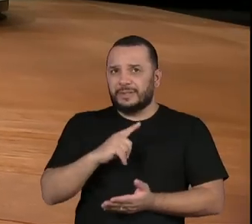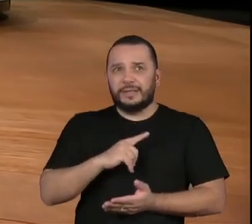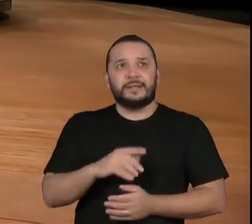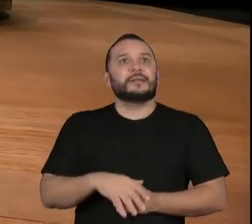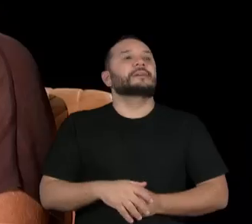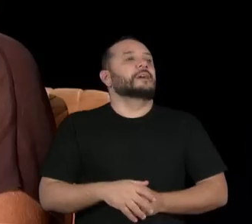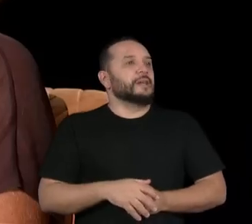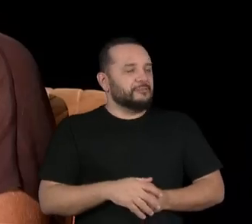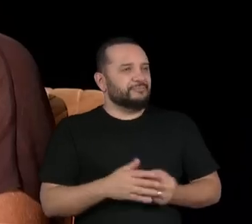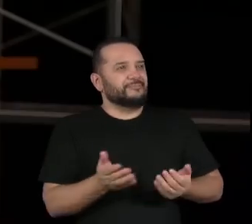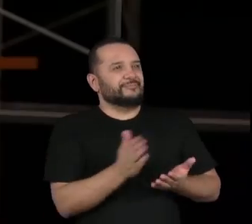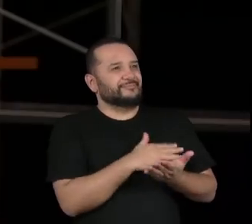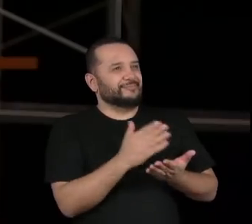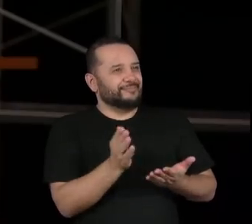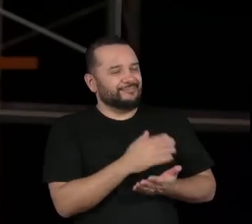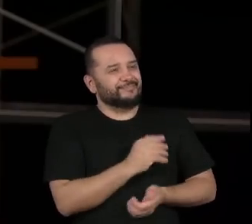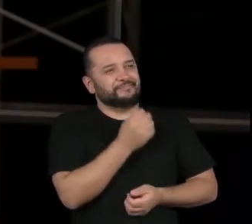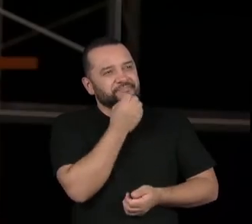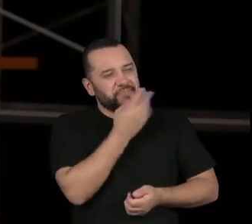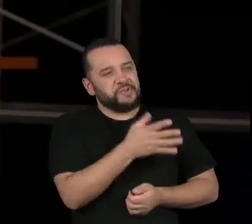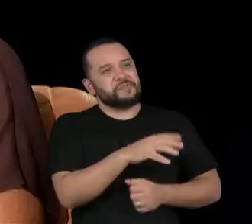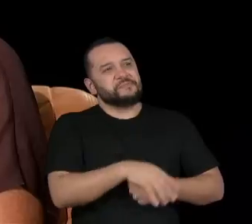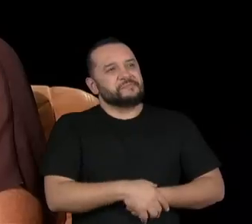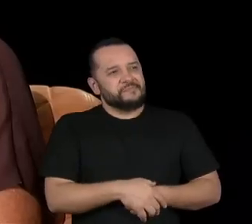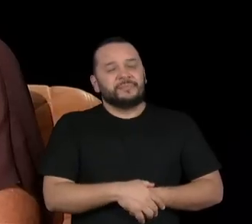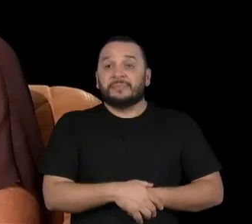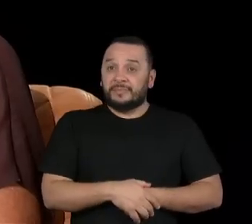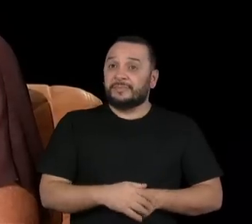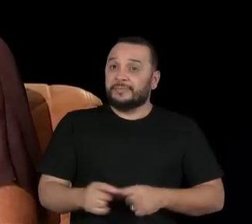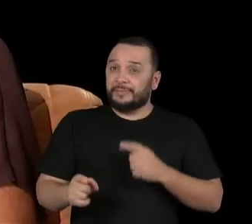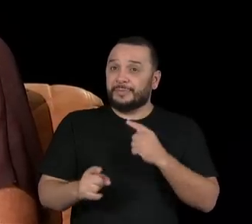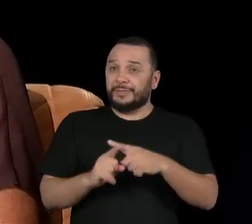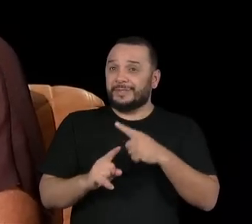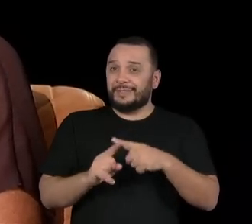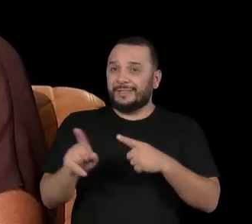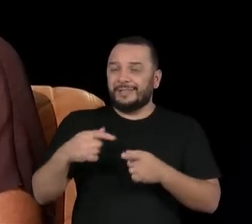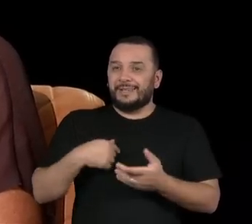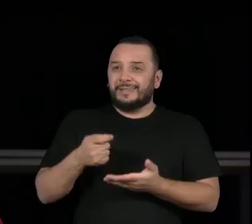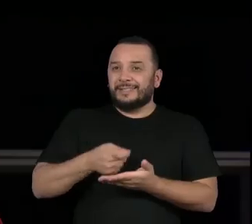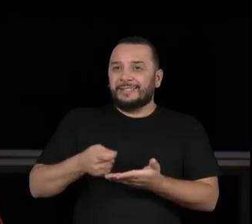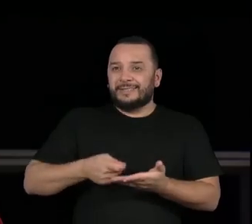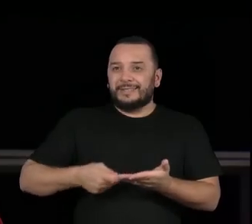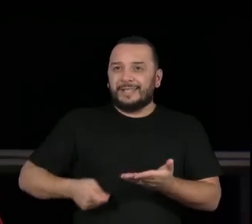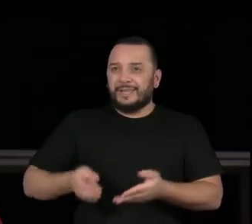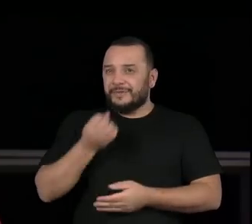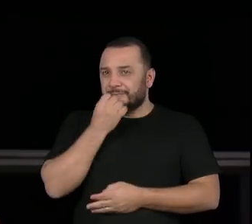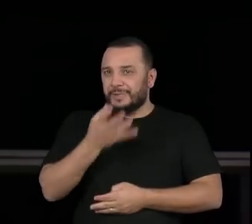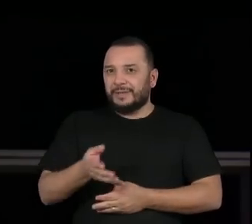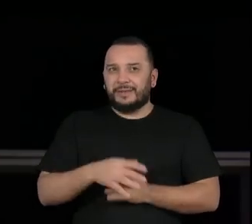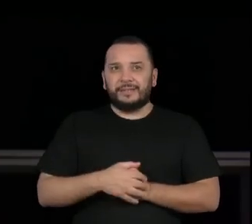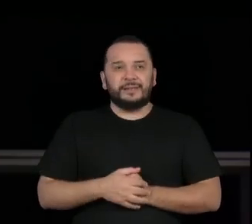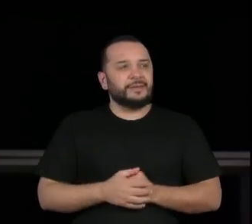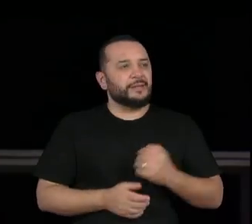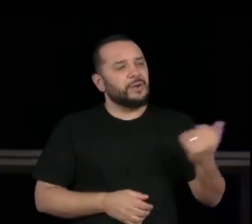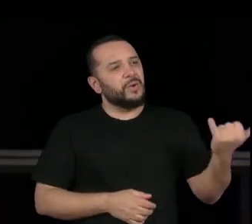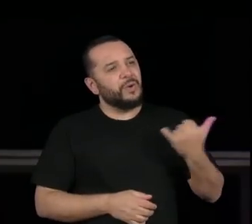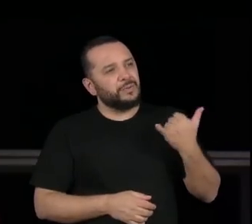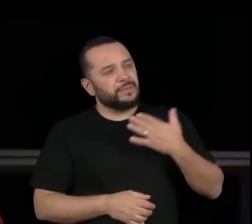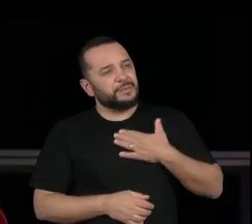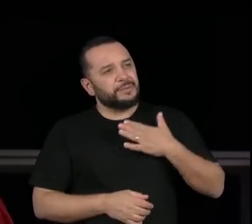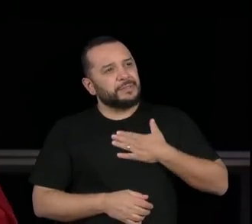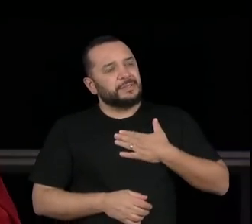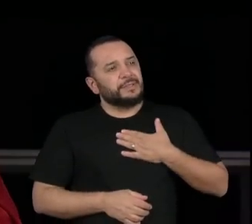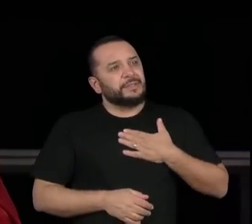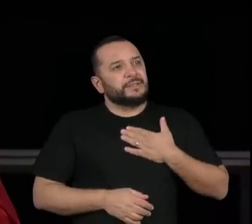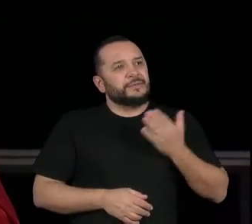baita livro. E é um baita livro, porque ele escreve bem demais. Ítala, conta um pouquinho para a gente do seu